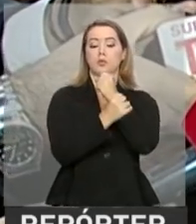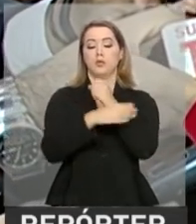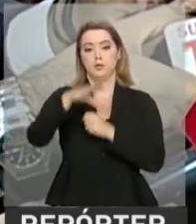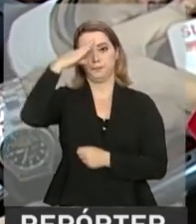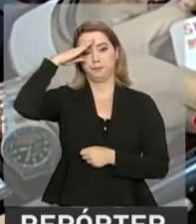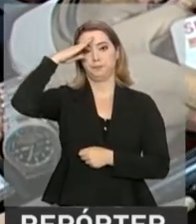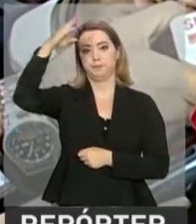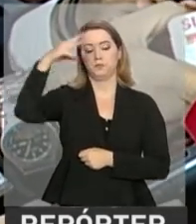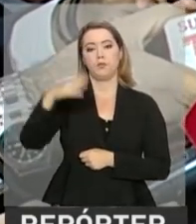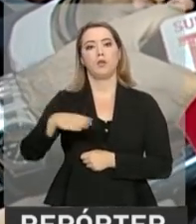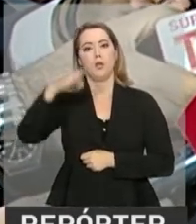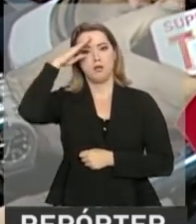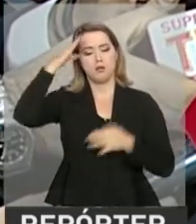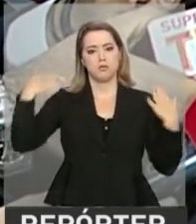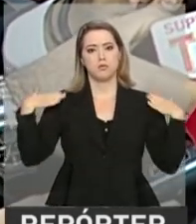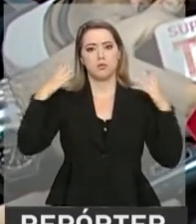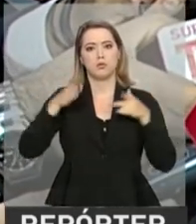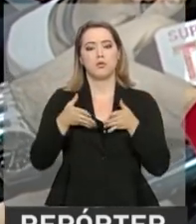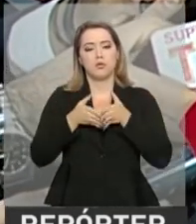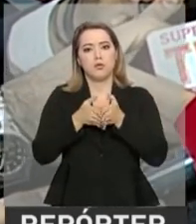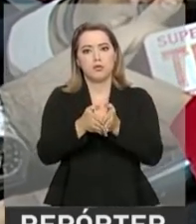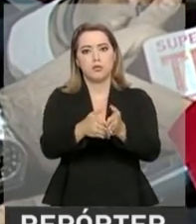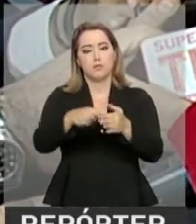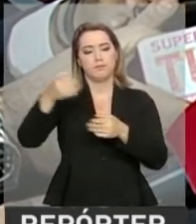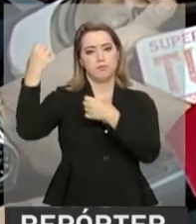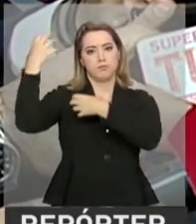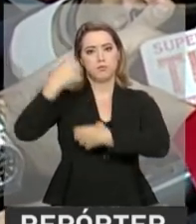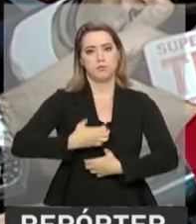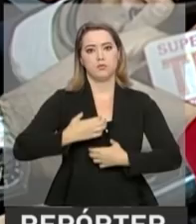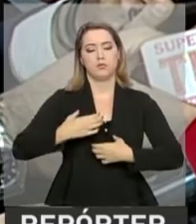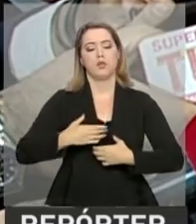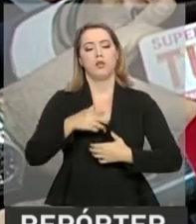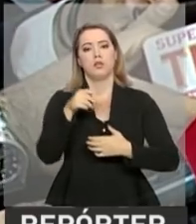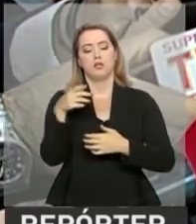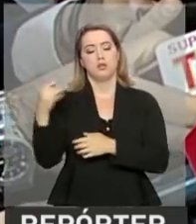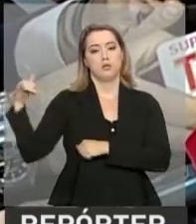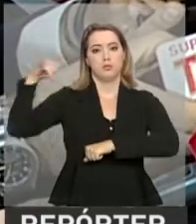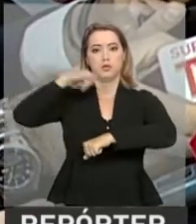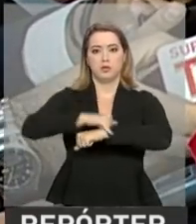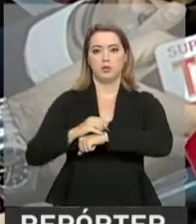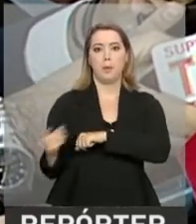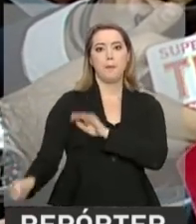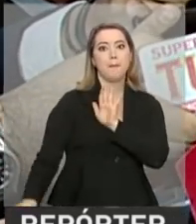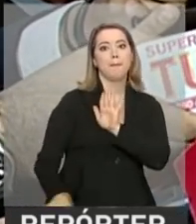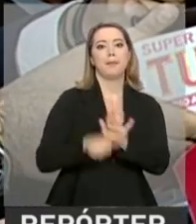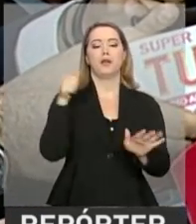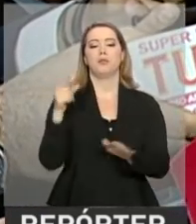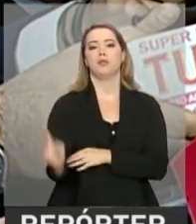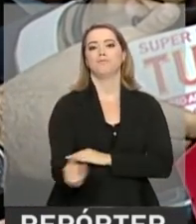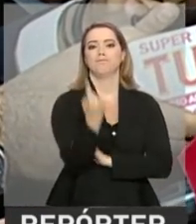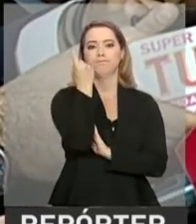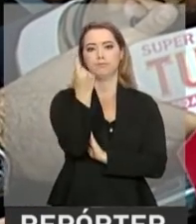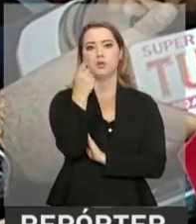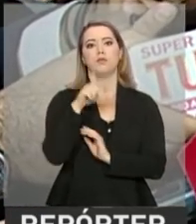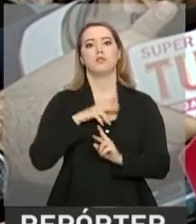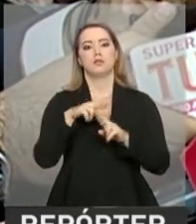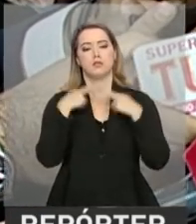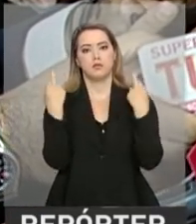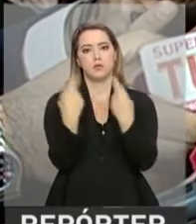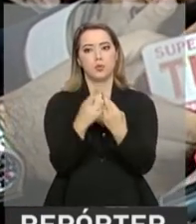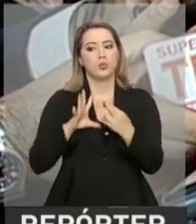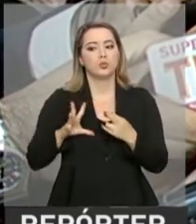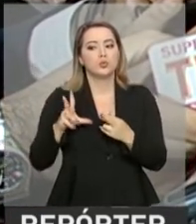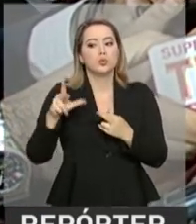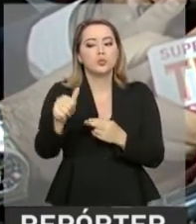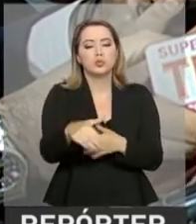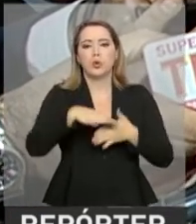3 armas, Exército, Marinha e Aeronáutica. Esse encontro inédito, que reuniu, repito, todos os poderes da